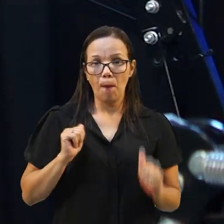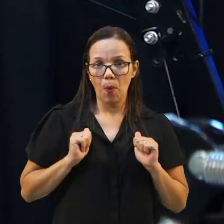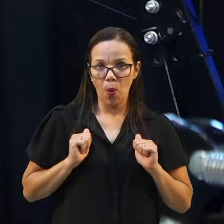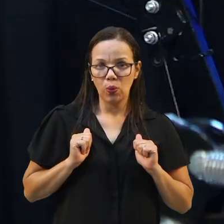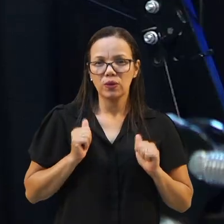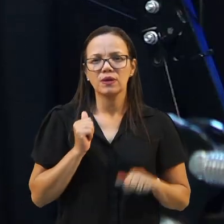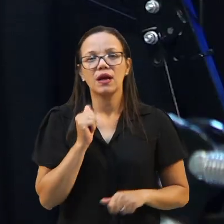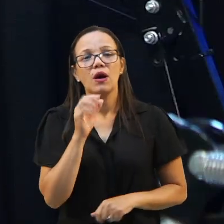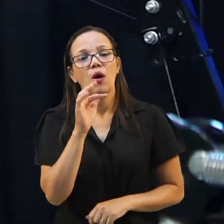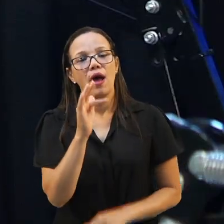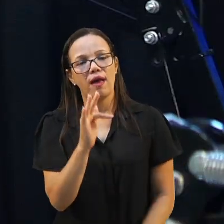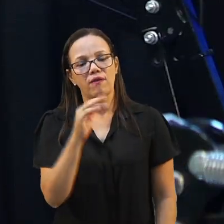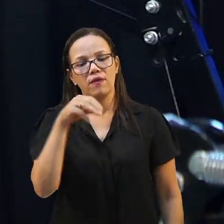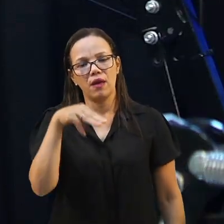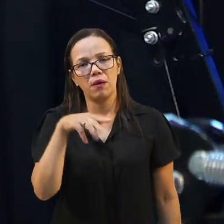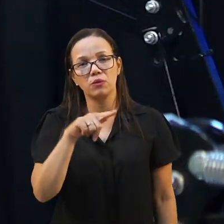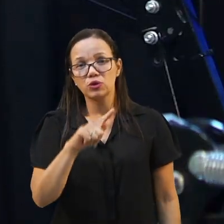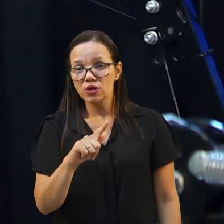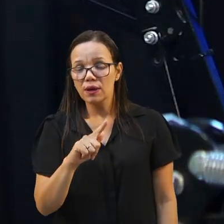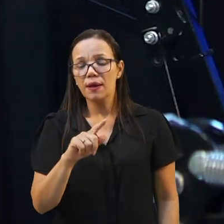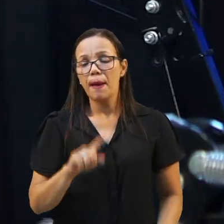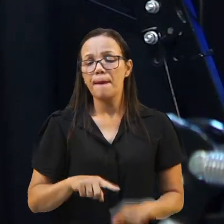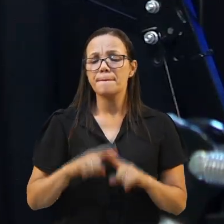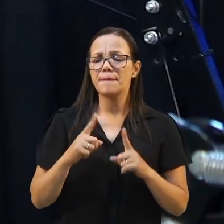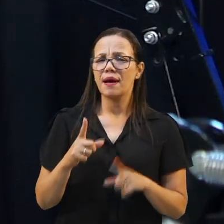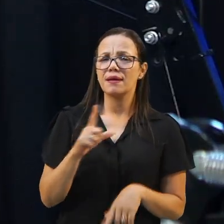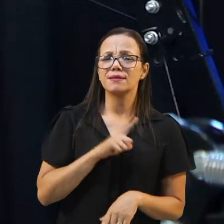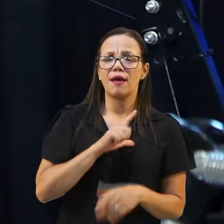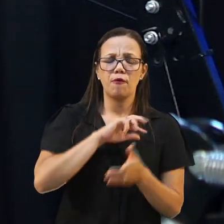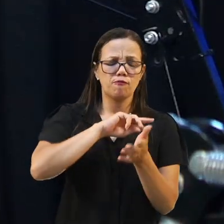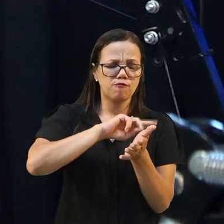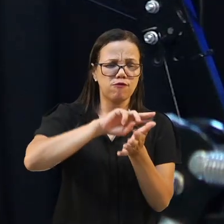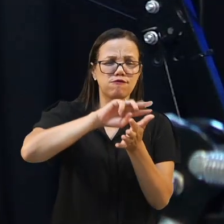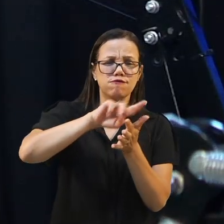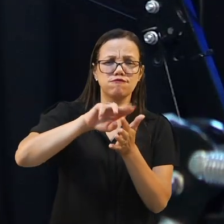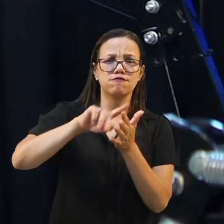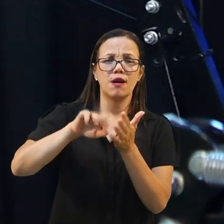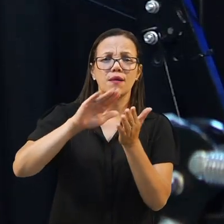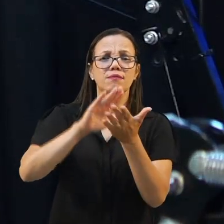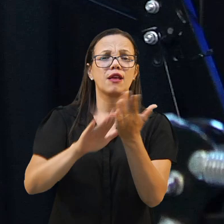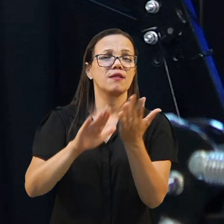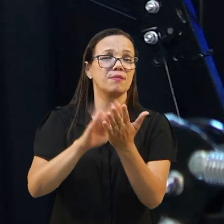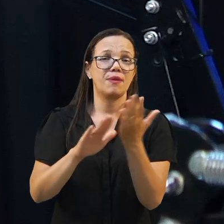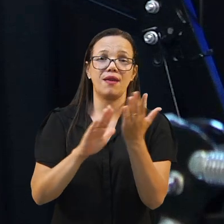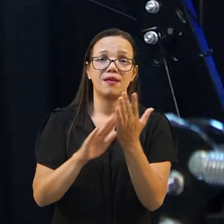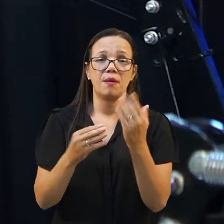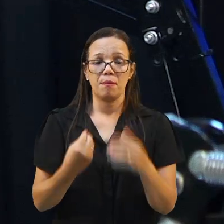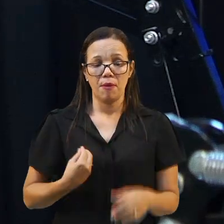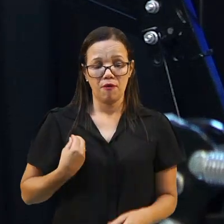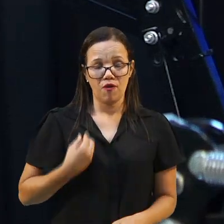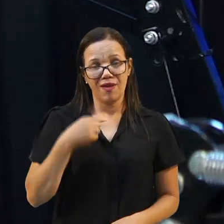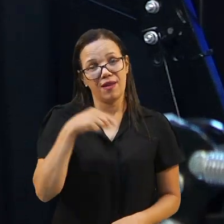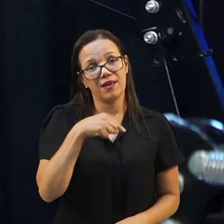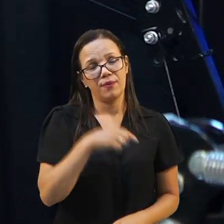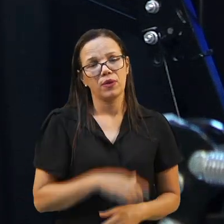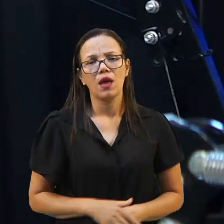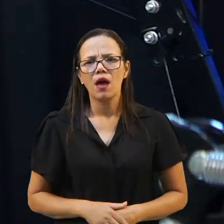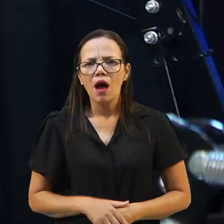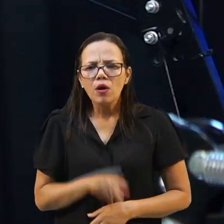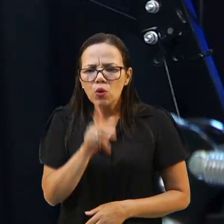UFMG, mas você tem uma série de outras despesas de sobrevivência. E ele conseguiu para